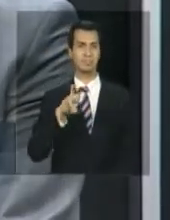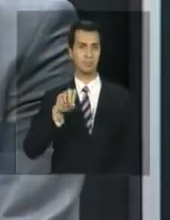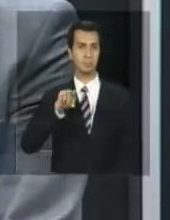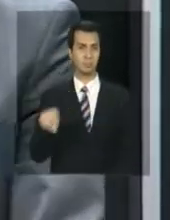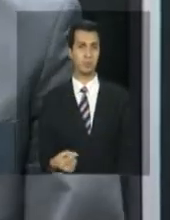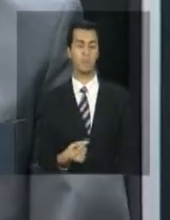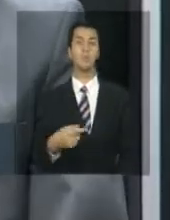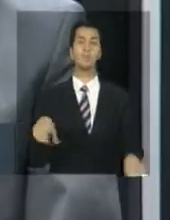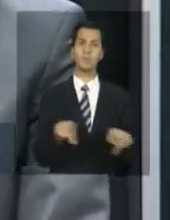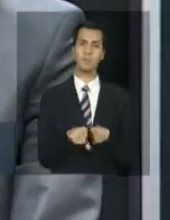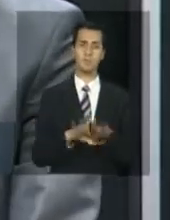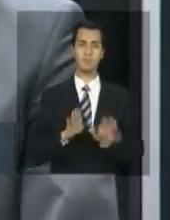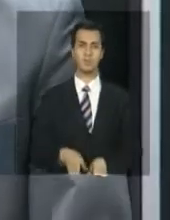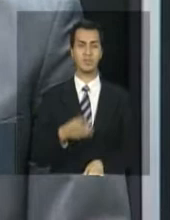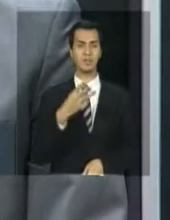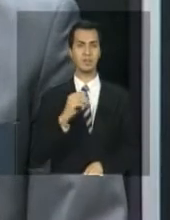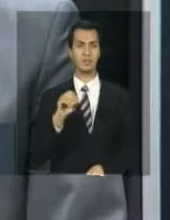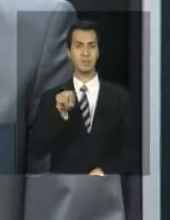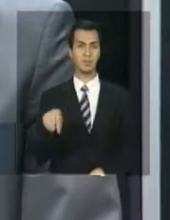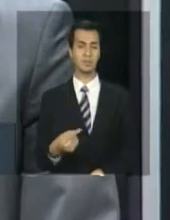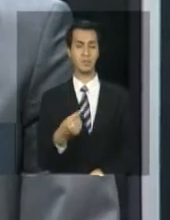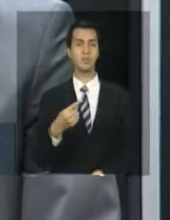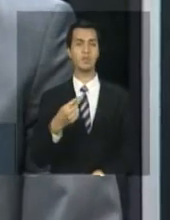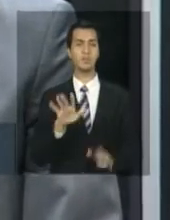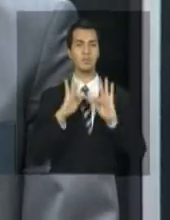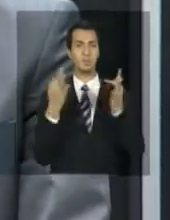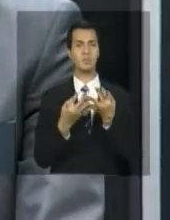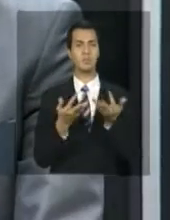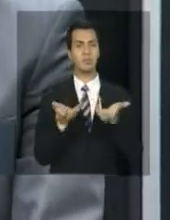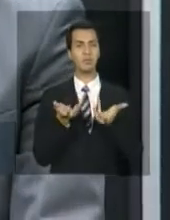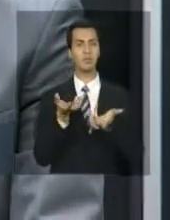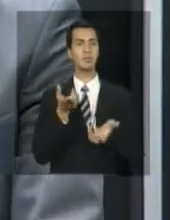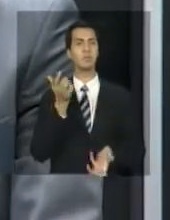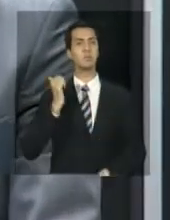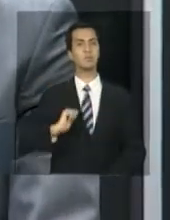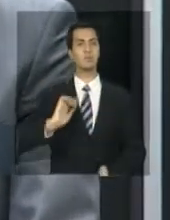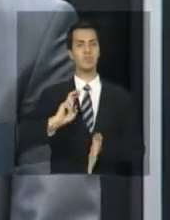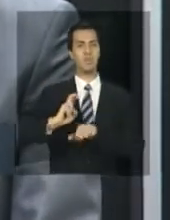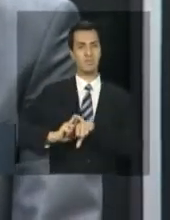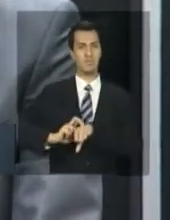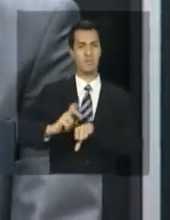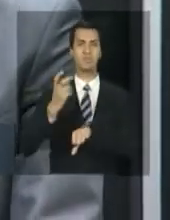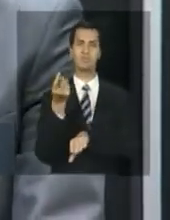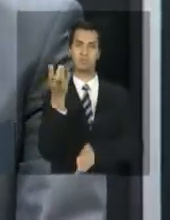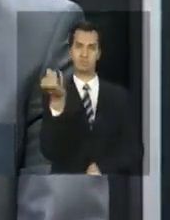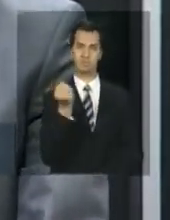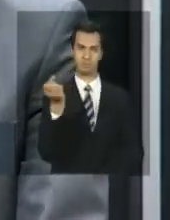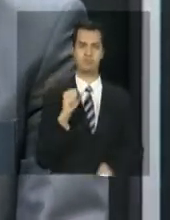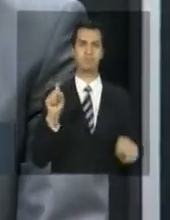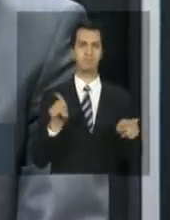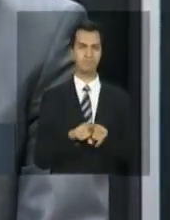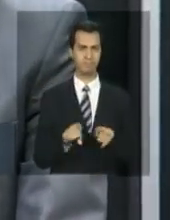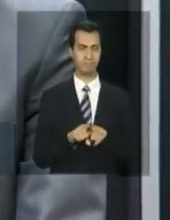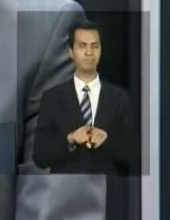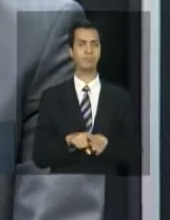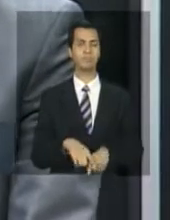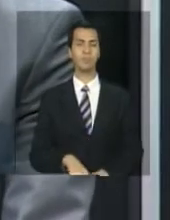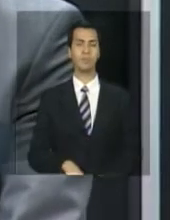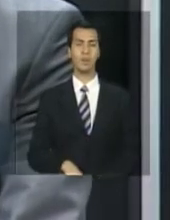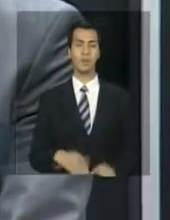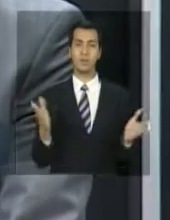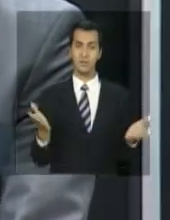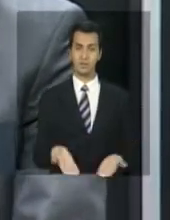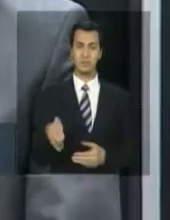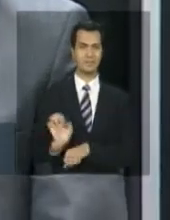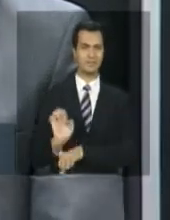habilitaram ao recebimento da Bolsa Verde. A mobilização de estados e municípios